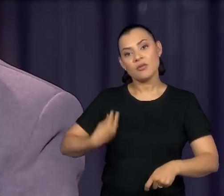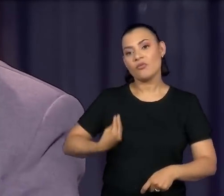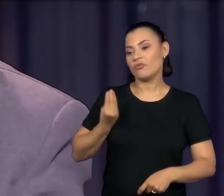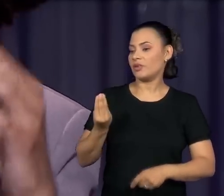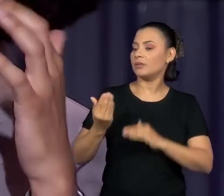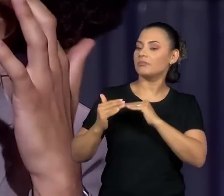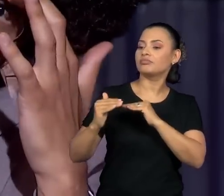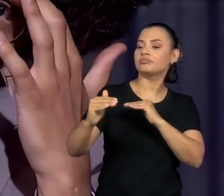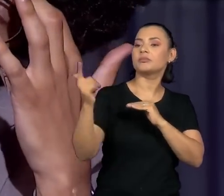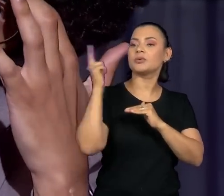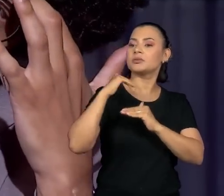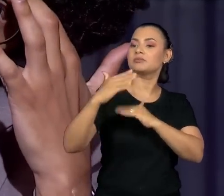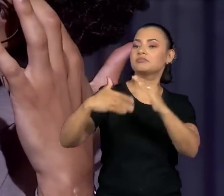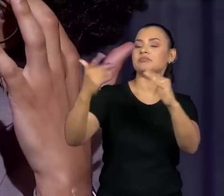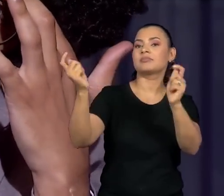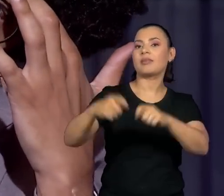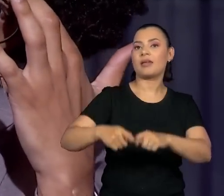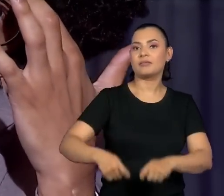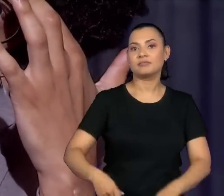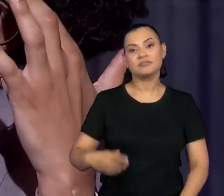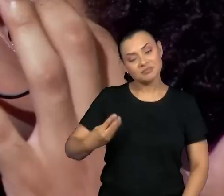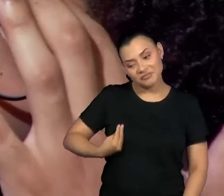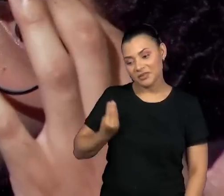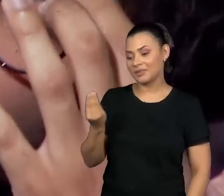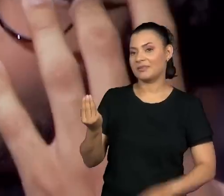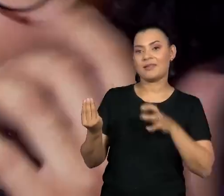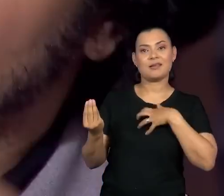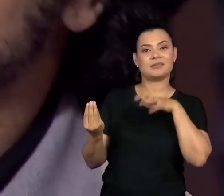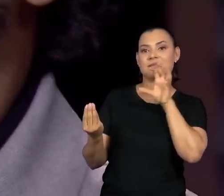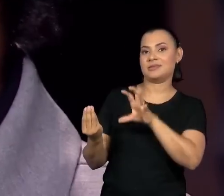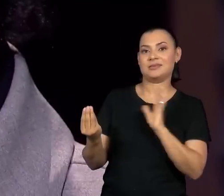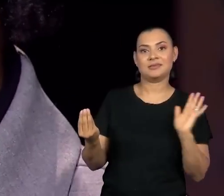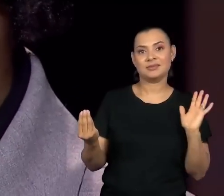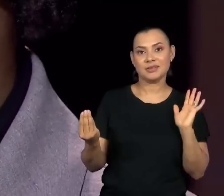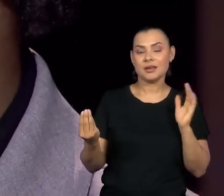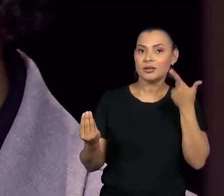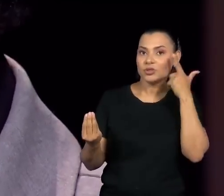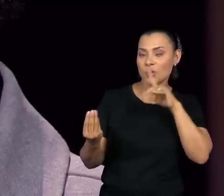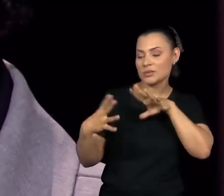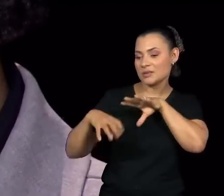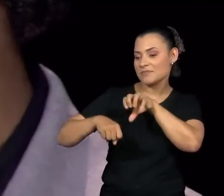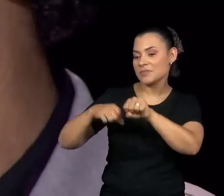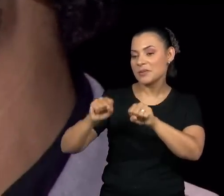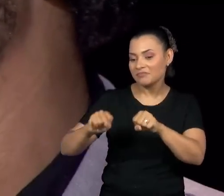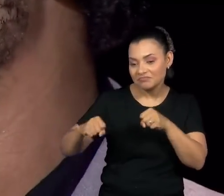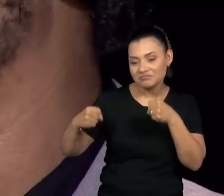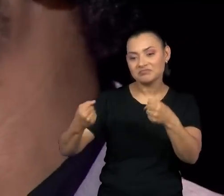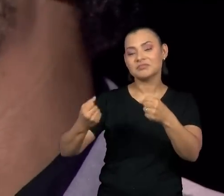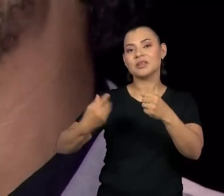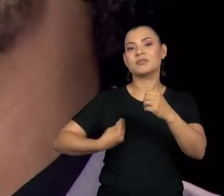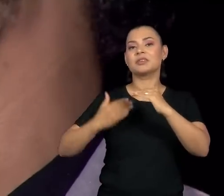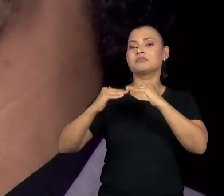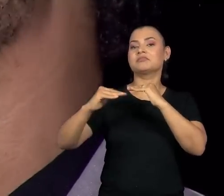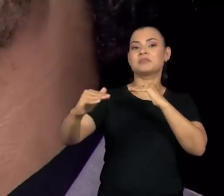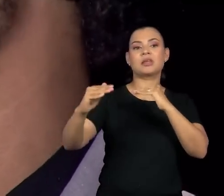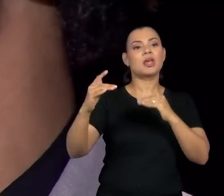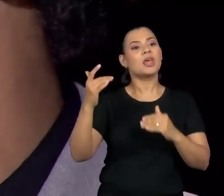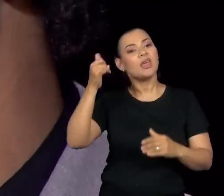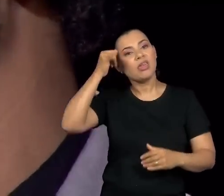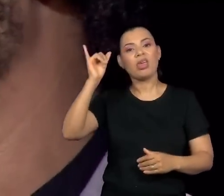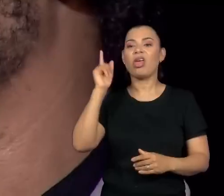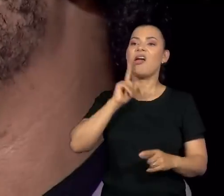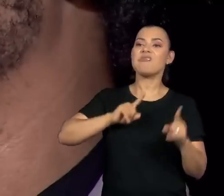maneira plena. Acho que a vida é isso, a gente buscar viver de maneira plena, não ser hipócrita para dizer que a gente não quer